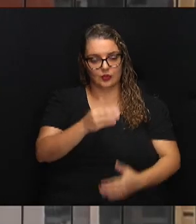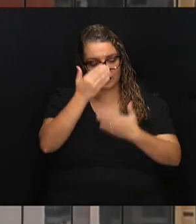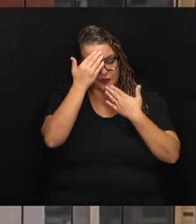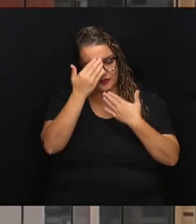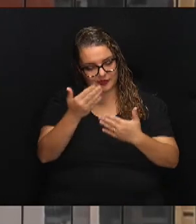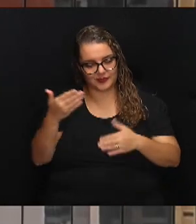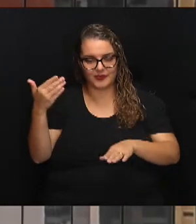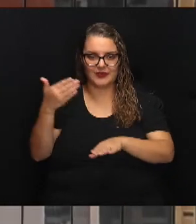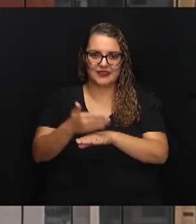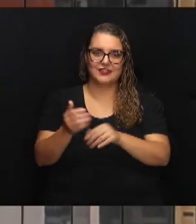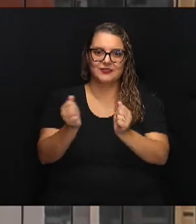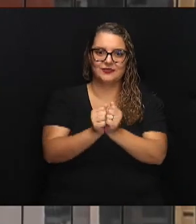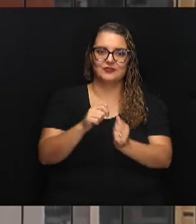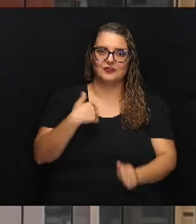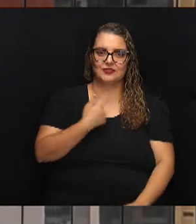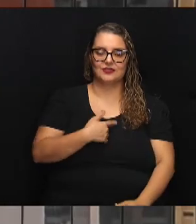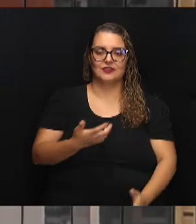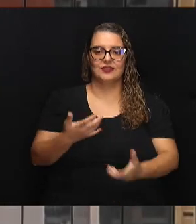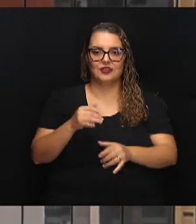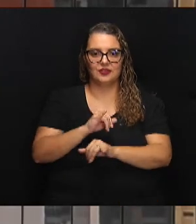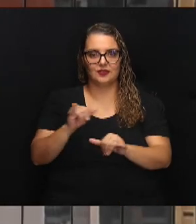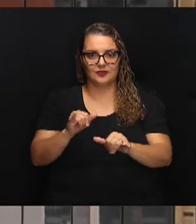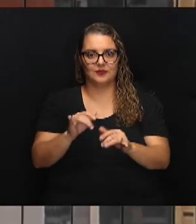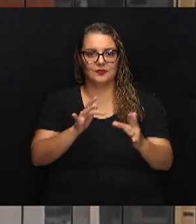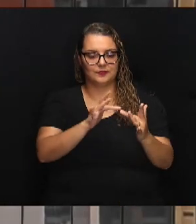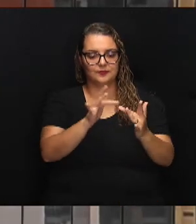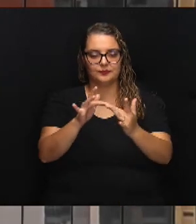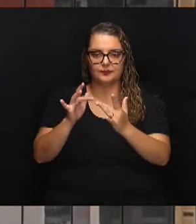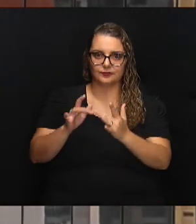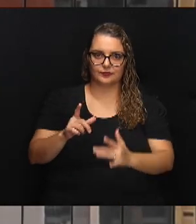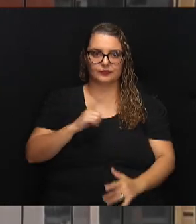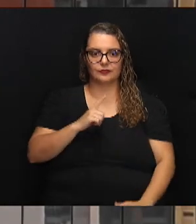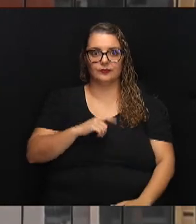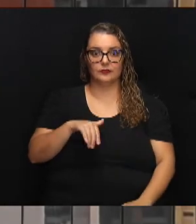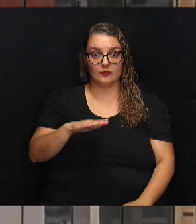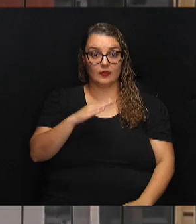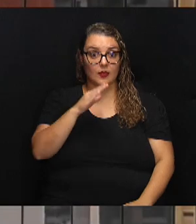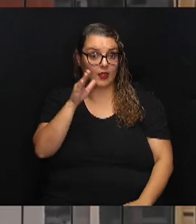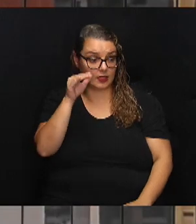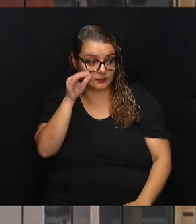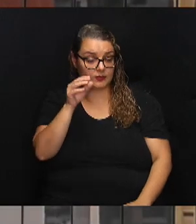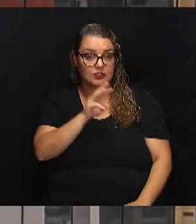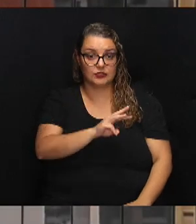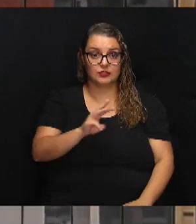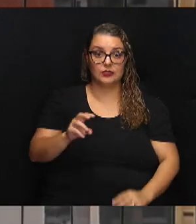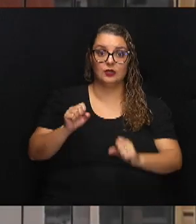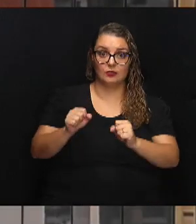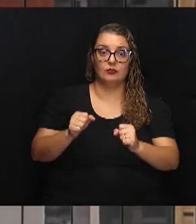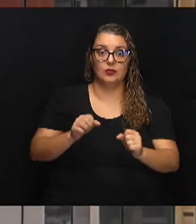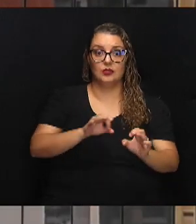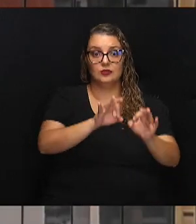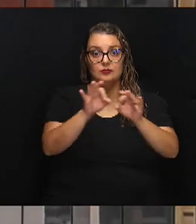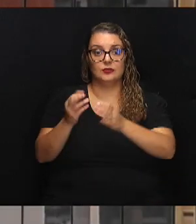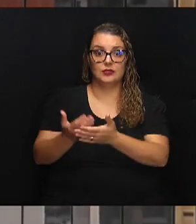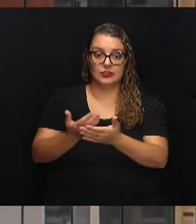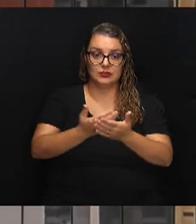sua participação. Queria que você deixasse os contatos para quem tiver mais curiosidade ou um site que a gente possa acompanhar o